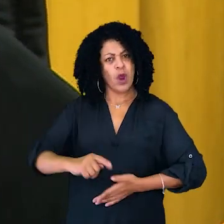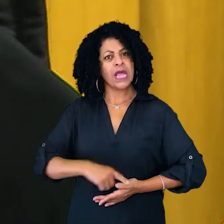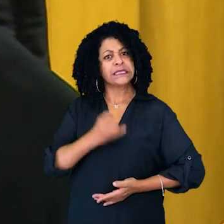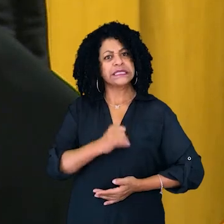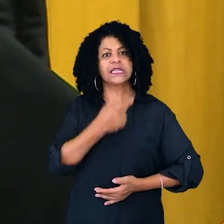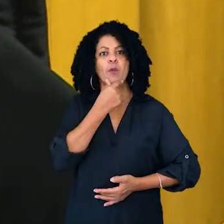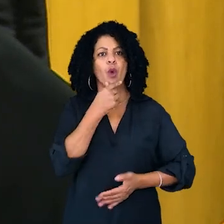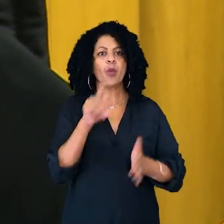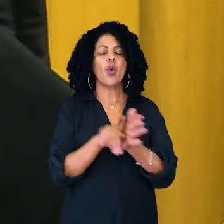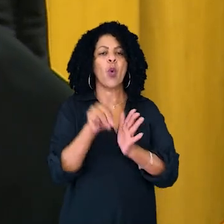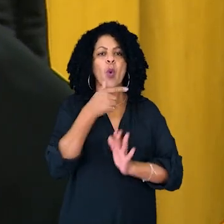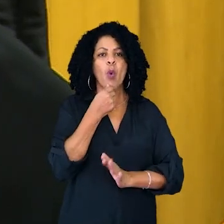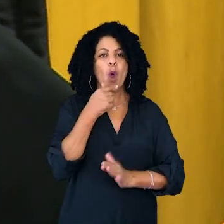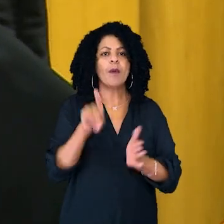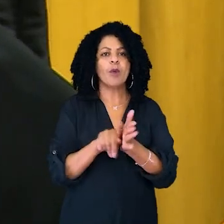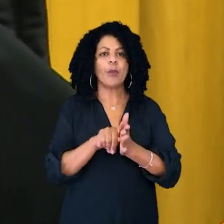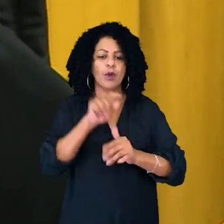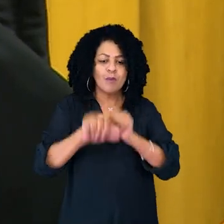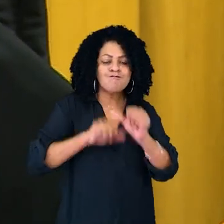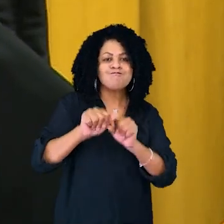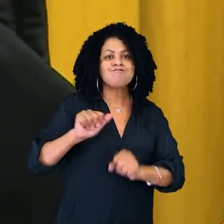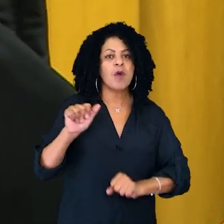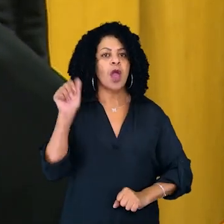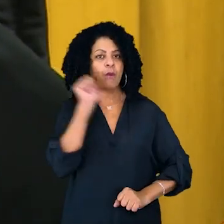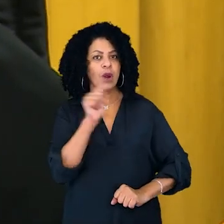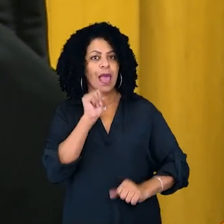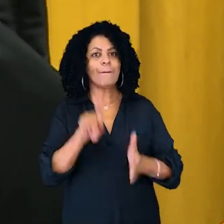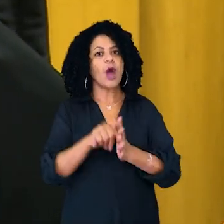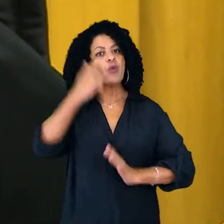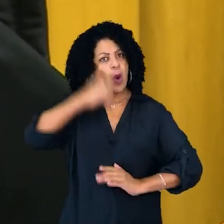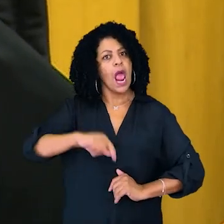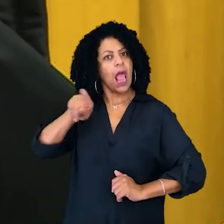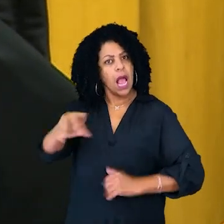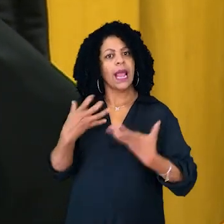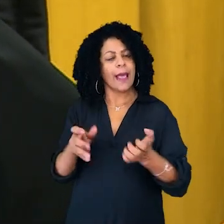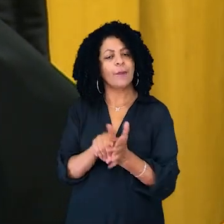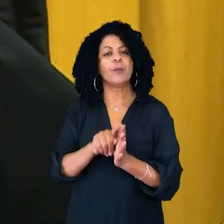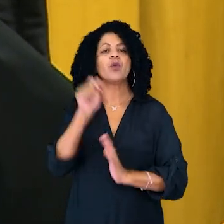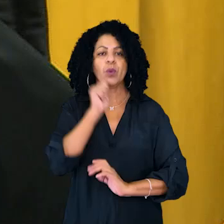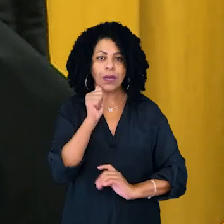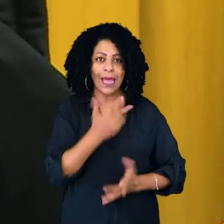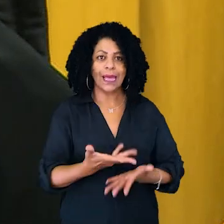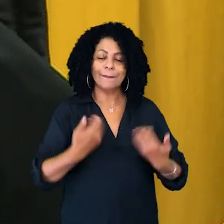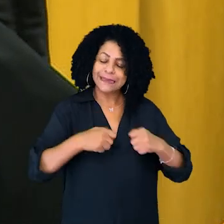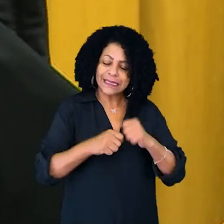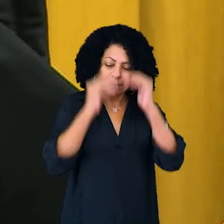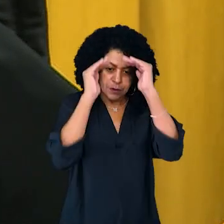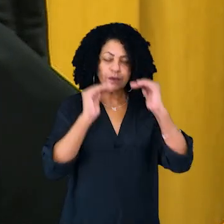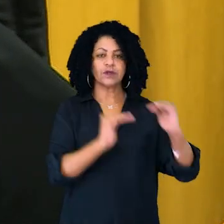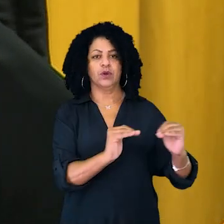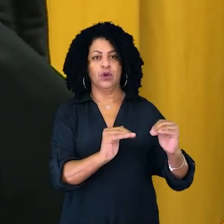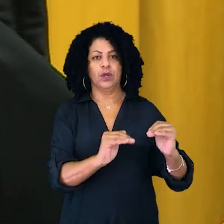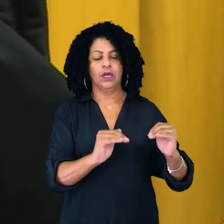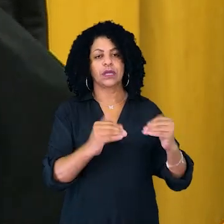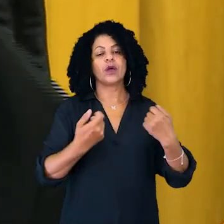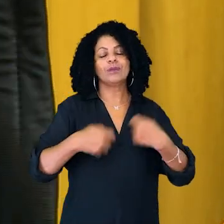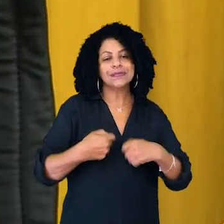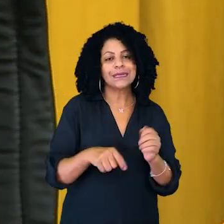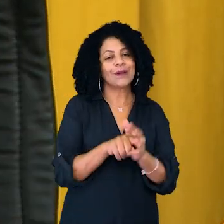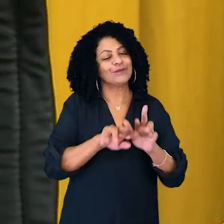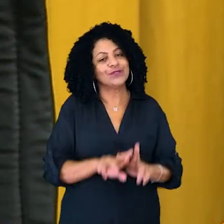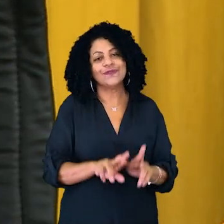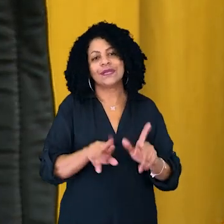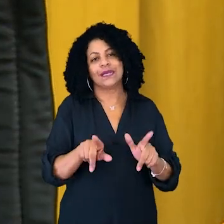se vê em relação ao gênero. A sexualidade diz respeito à atração afetiva que uma pessoa sente por outra. São,